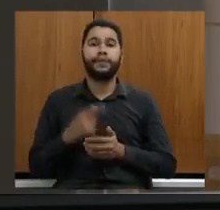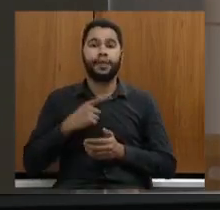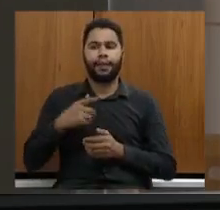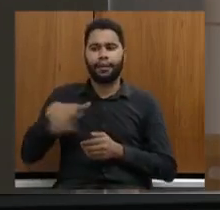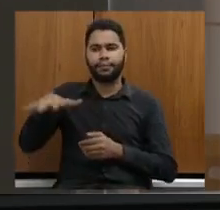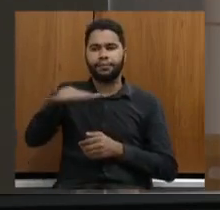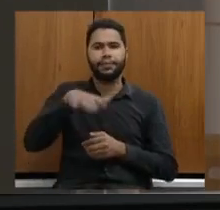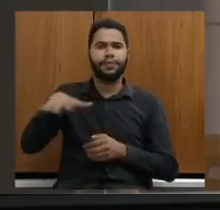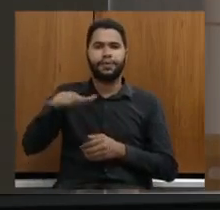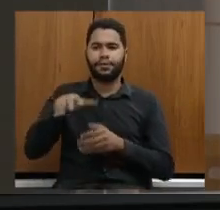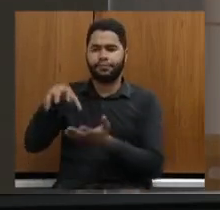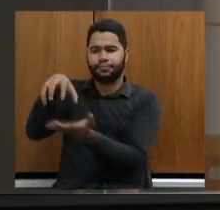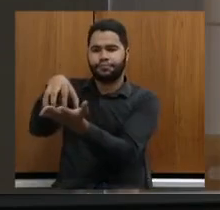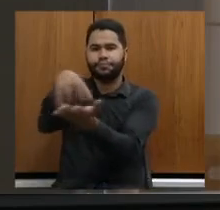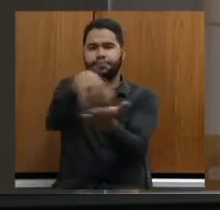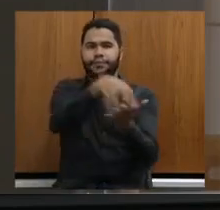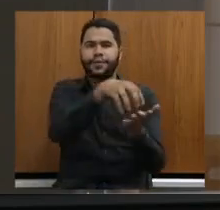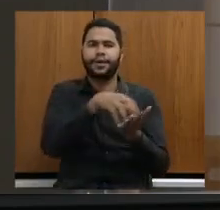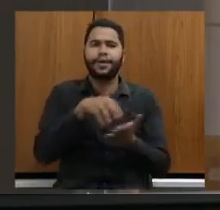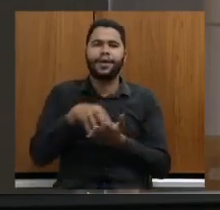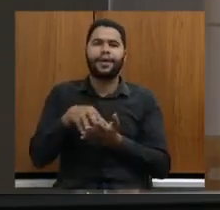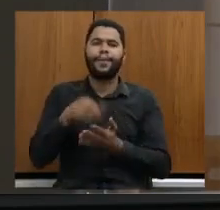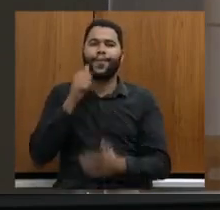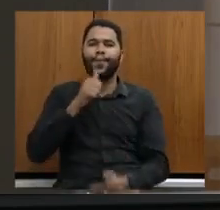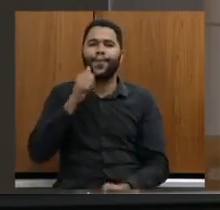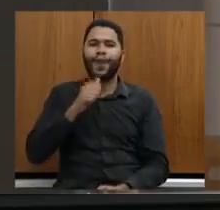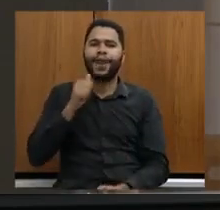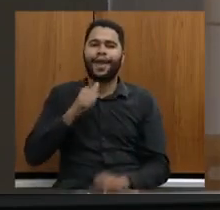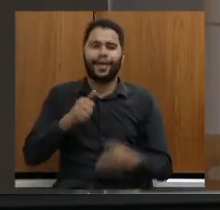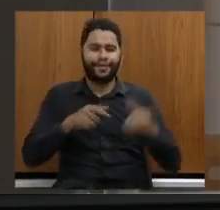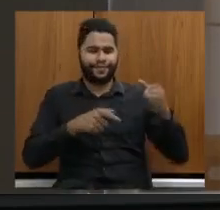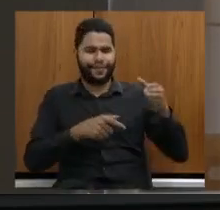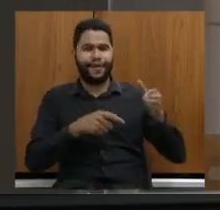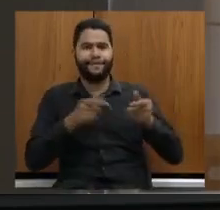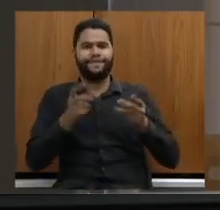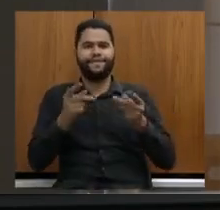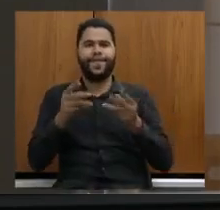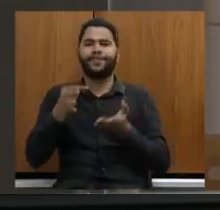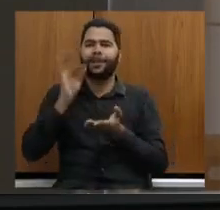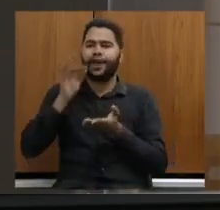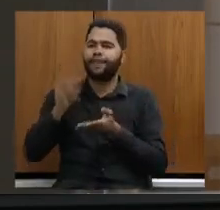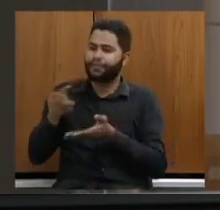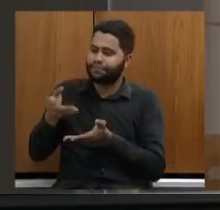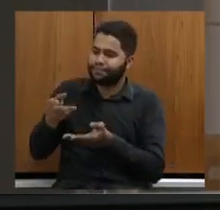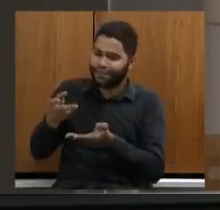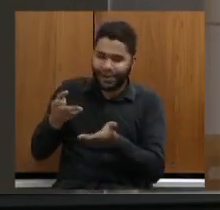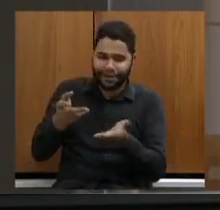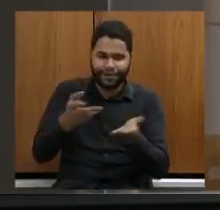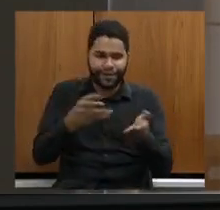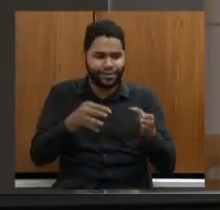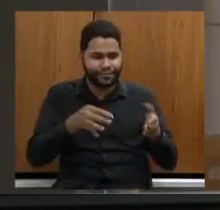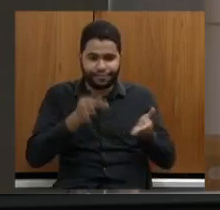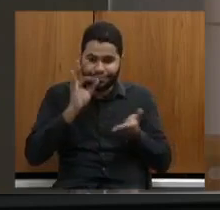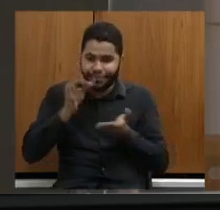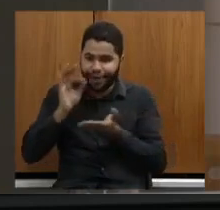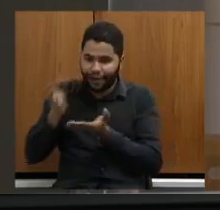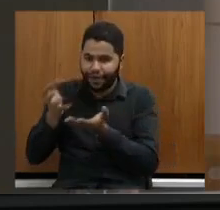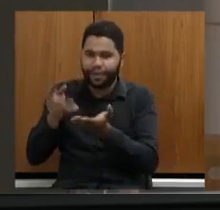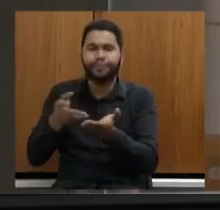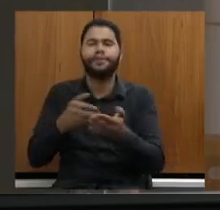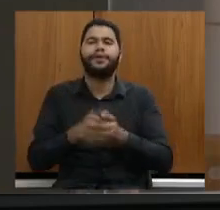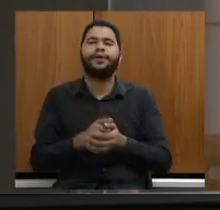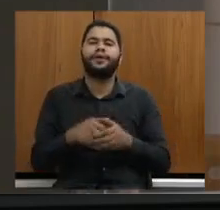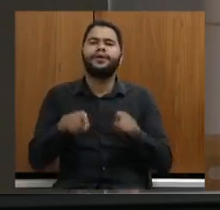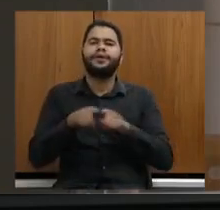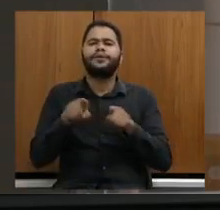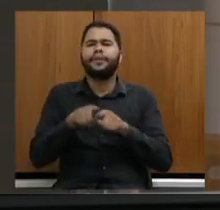carteiras são mulheres que vale uma garrafa de café quentinho e sair vendendo o café a xicrinha ia me um